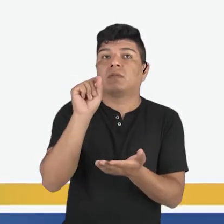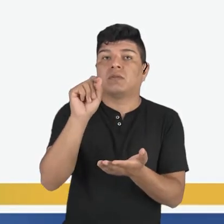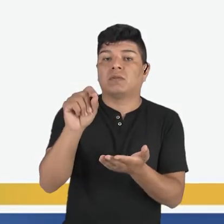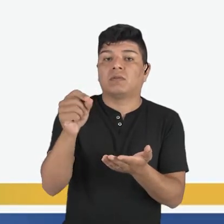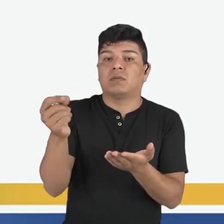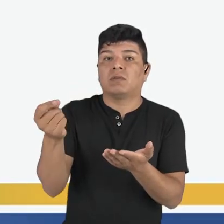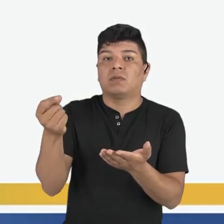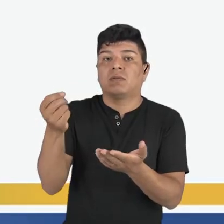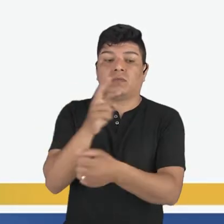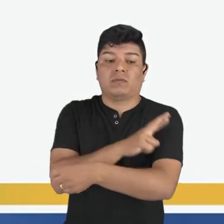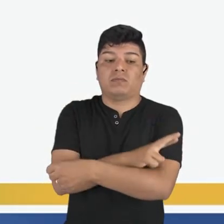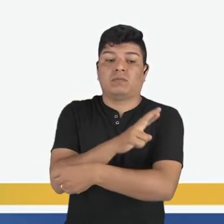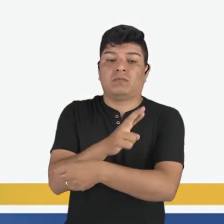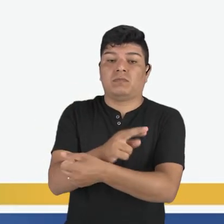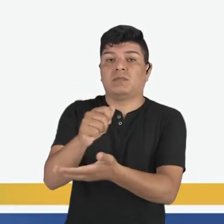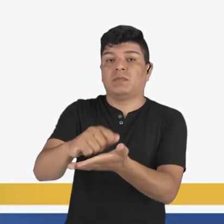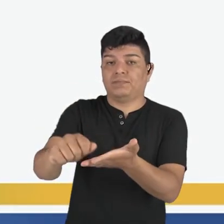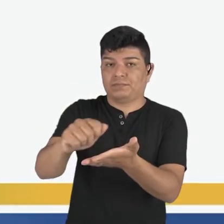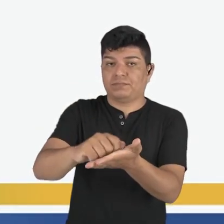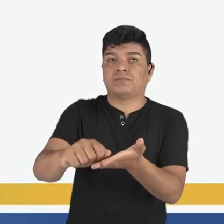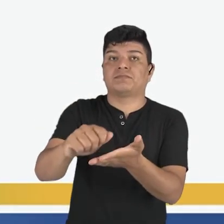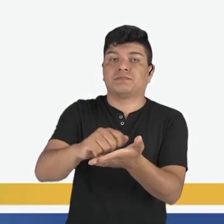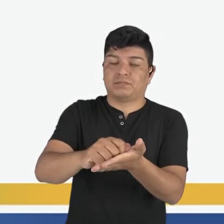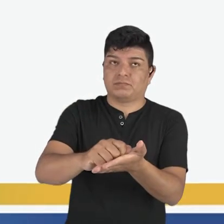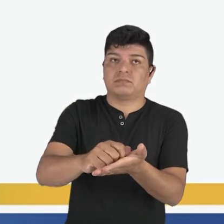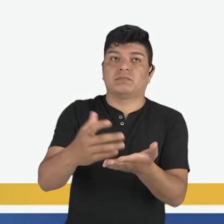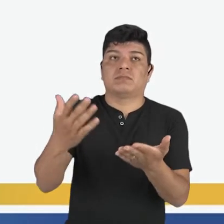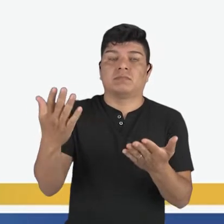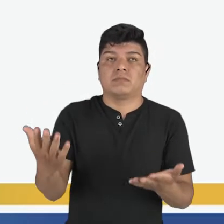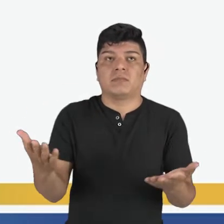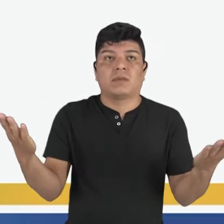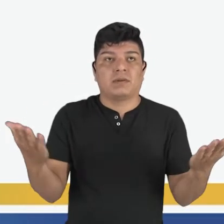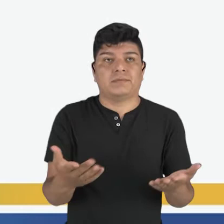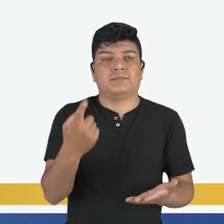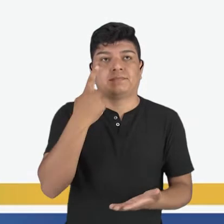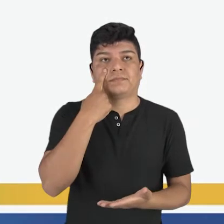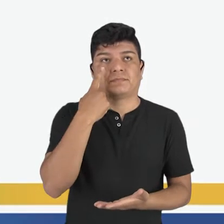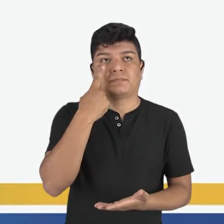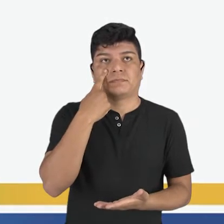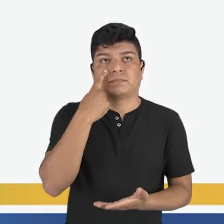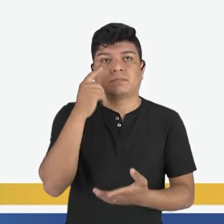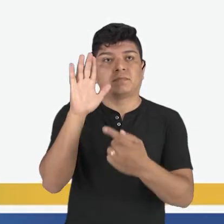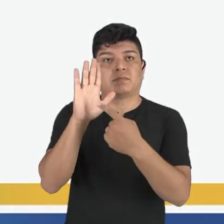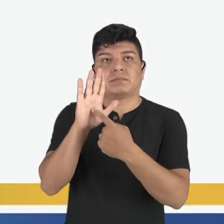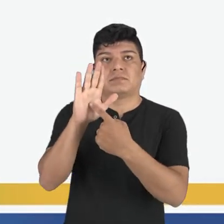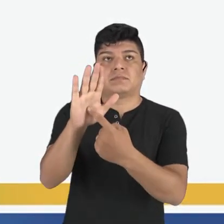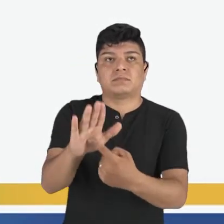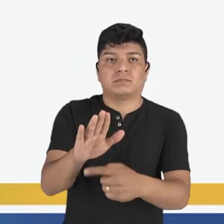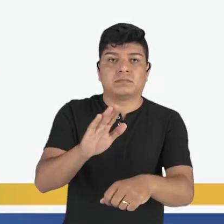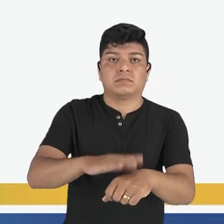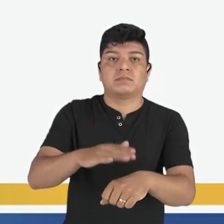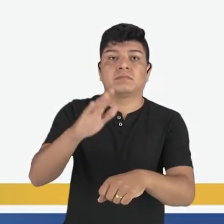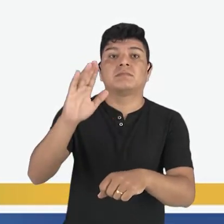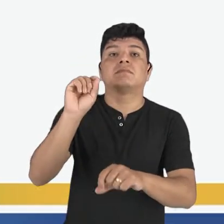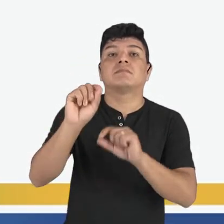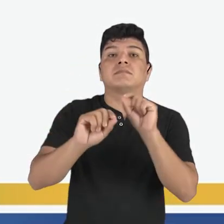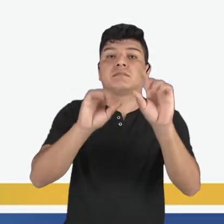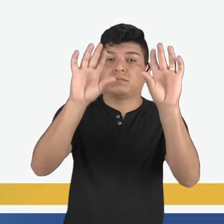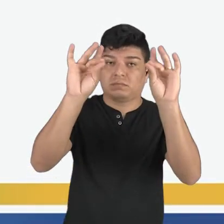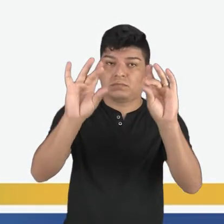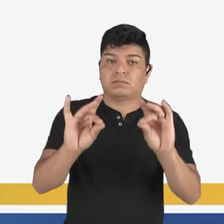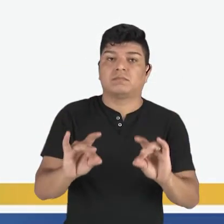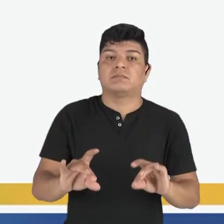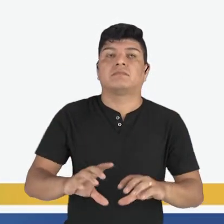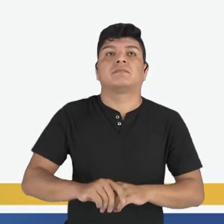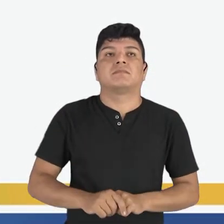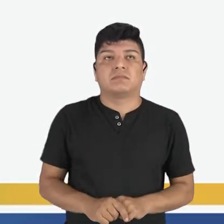considera como os seus escritos. Então, nós vamos agora ver as representações com mais detalhe. Olha ali no